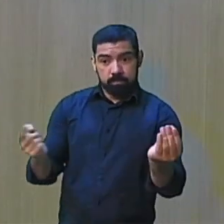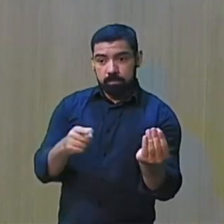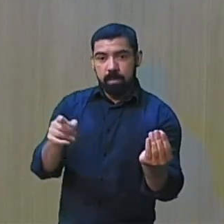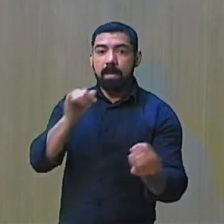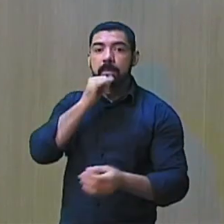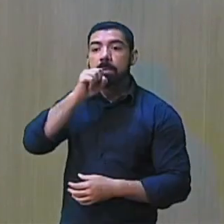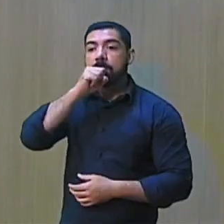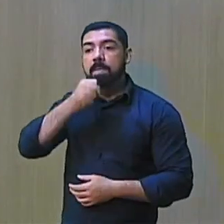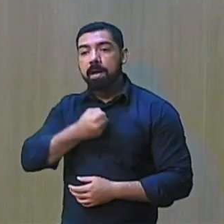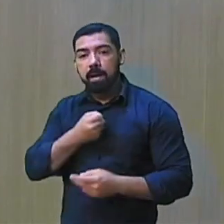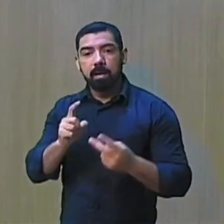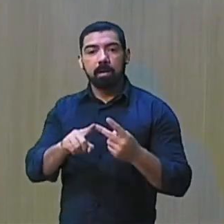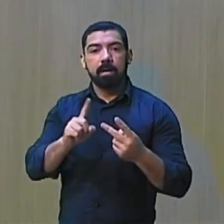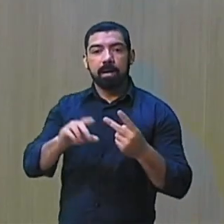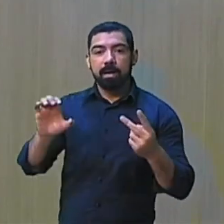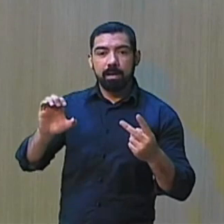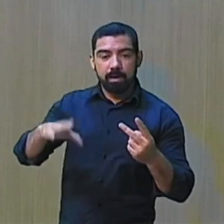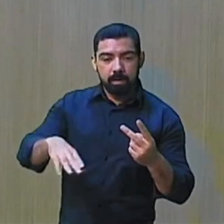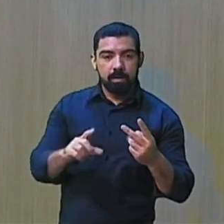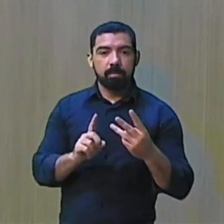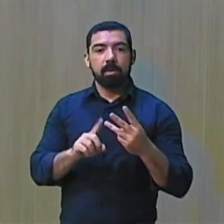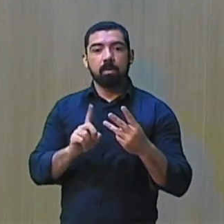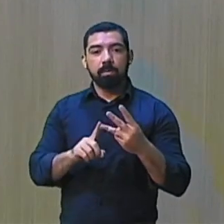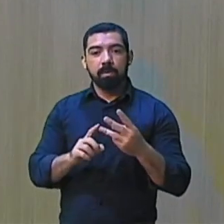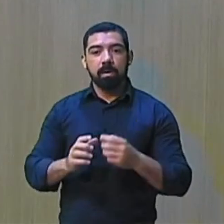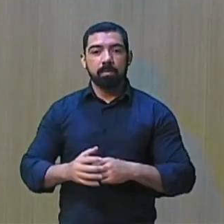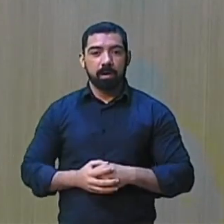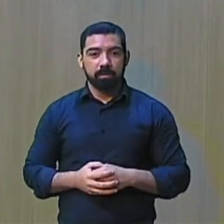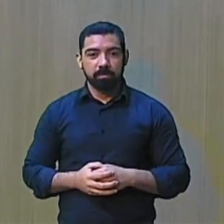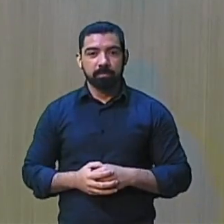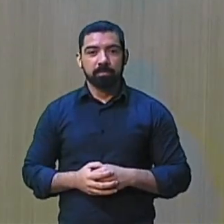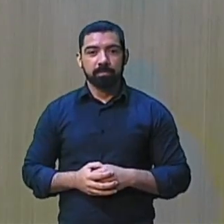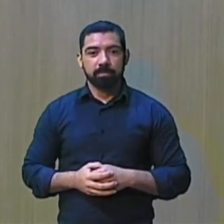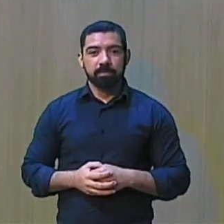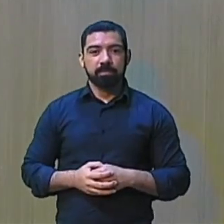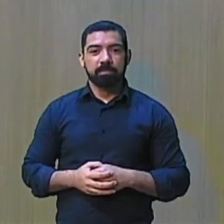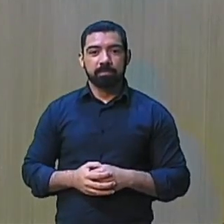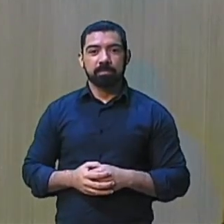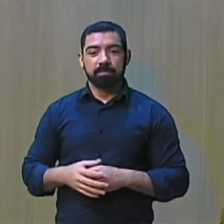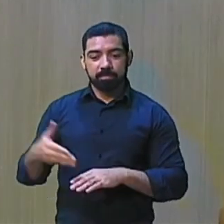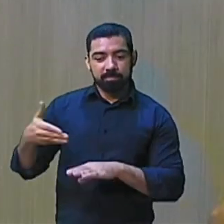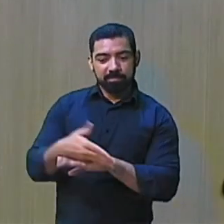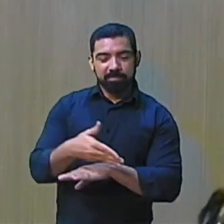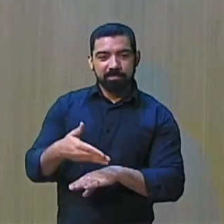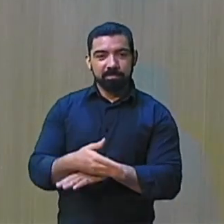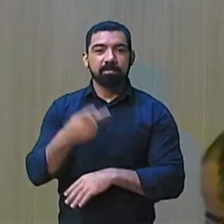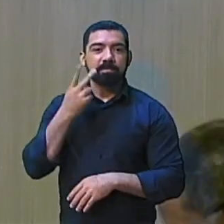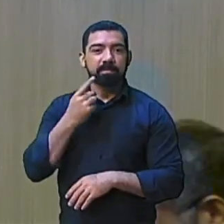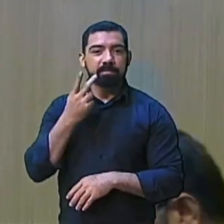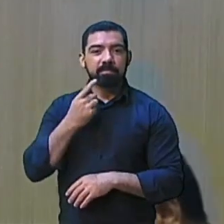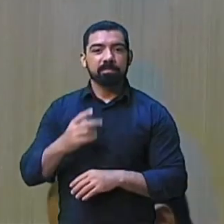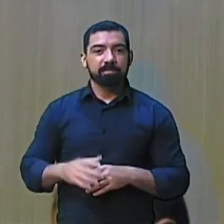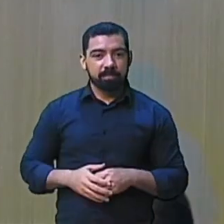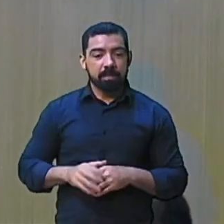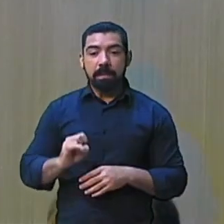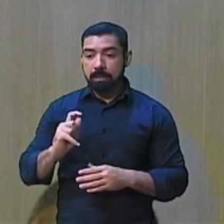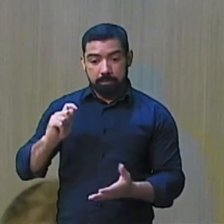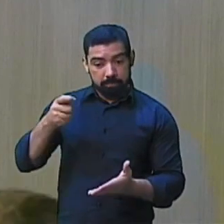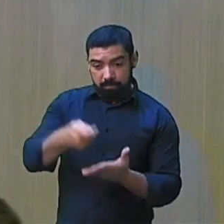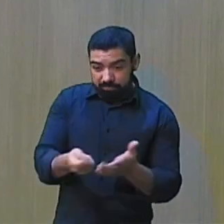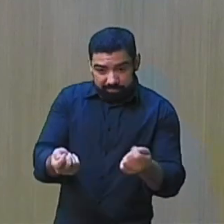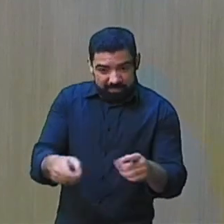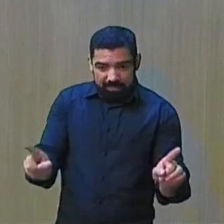Maracanaú vende Caucaia para Fortaleza e se pudesse também não pagar